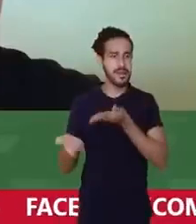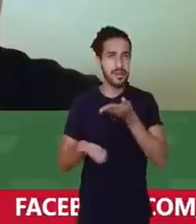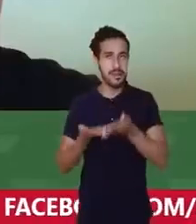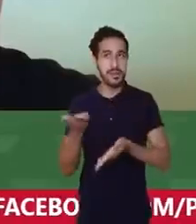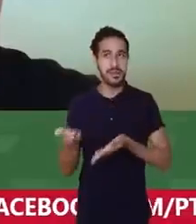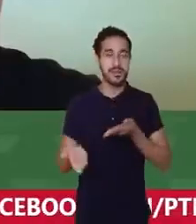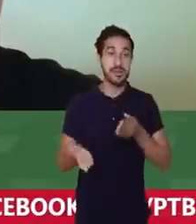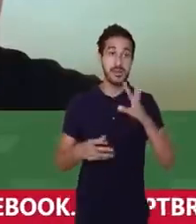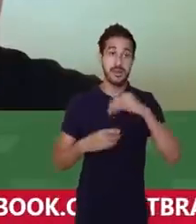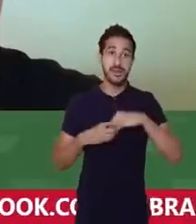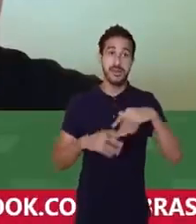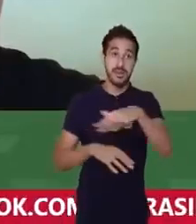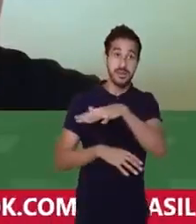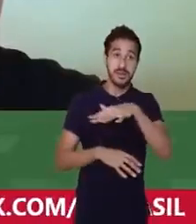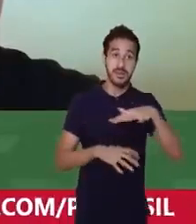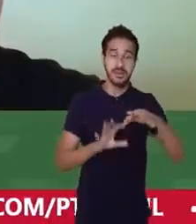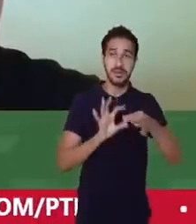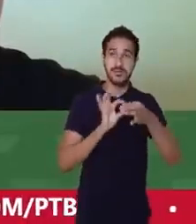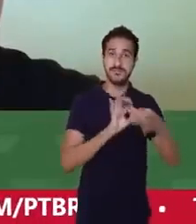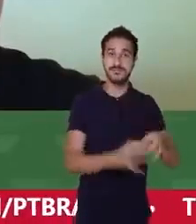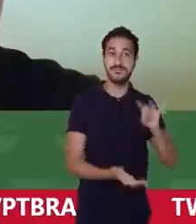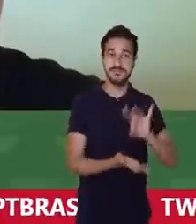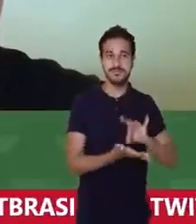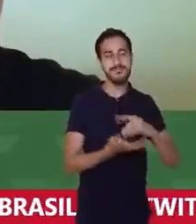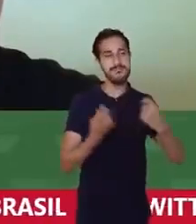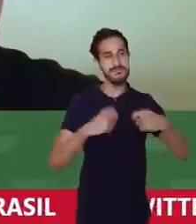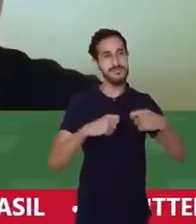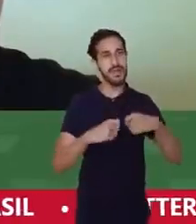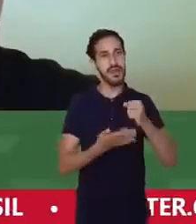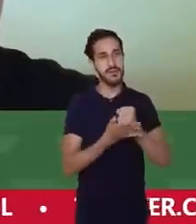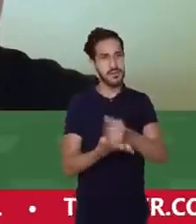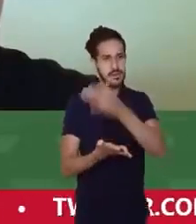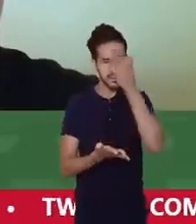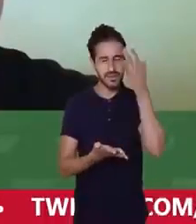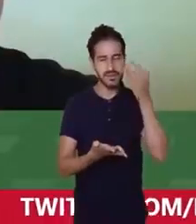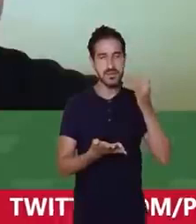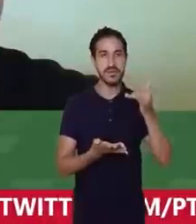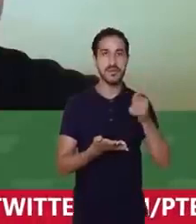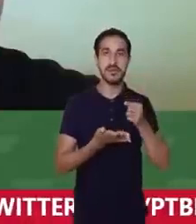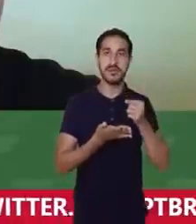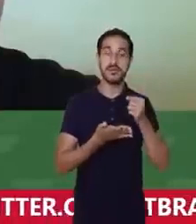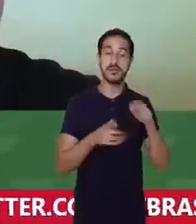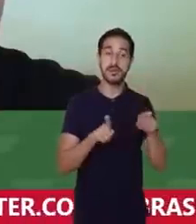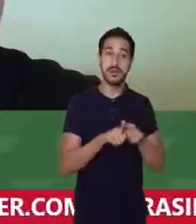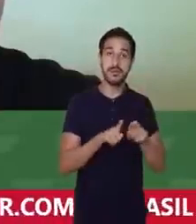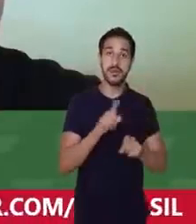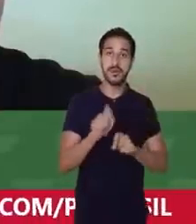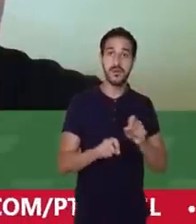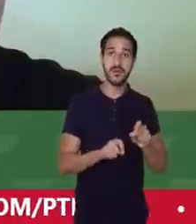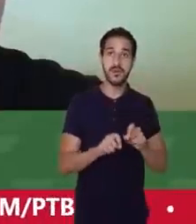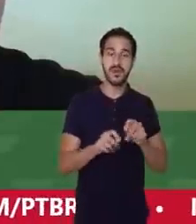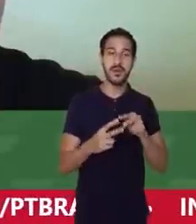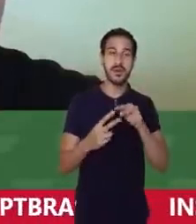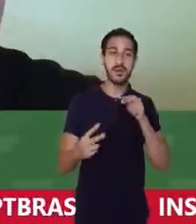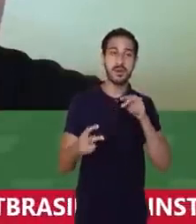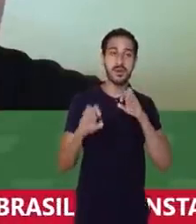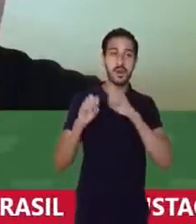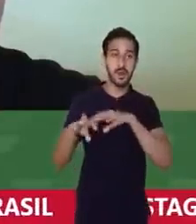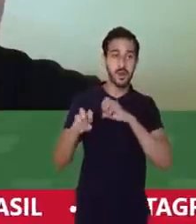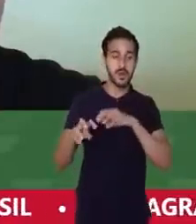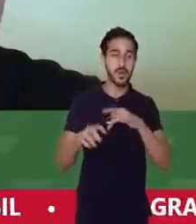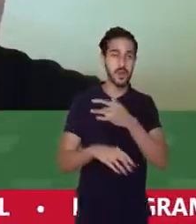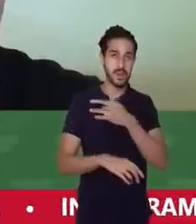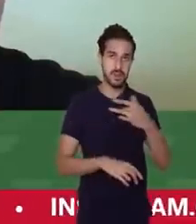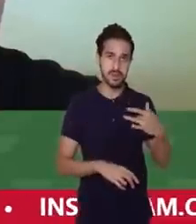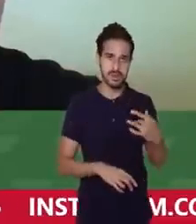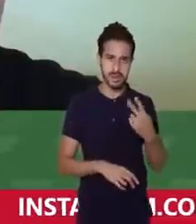atendimento nas questões realmente que precisam para as pessoas mais desfavorecidas e, ao mesmo tempo, a linha da educação e